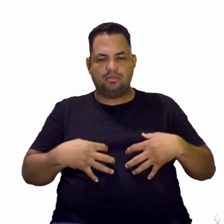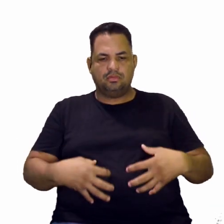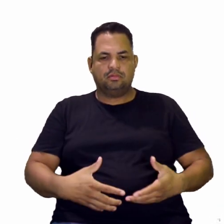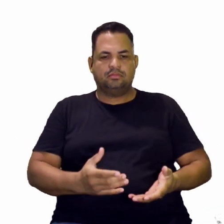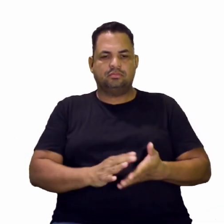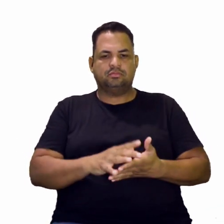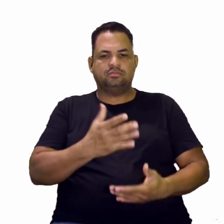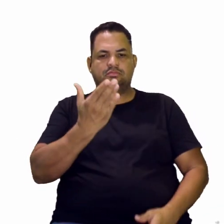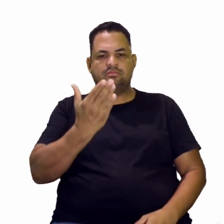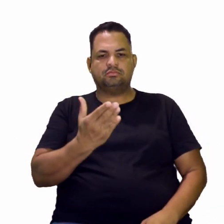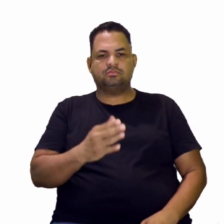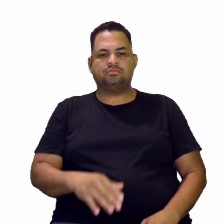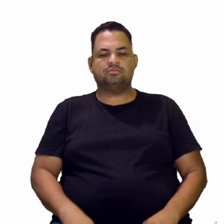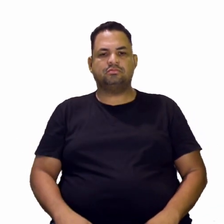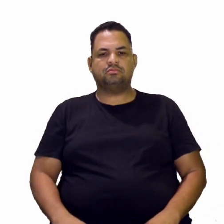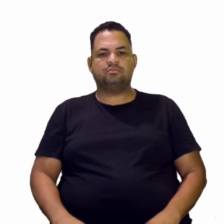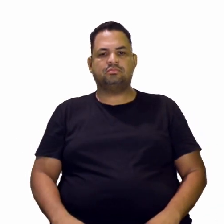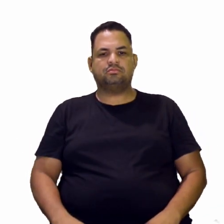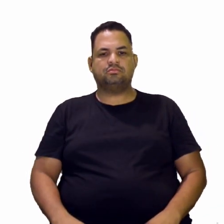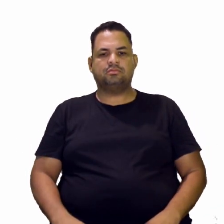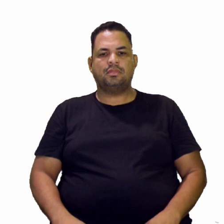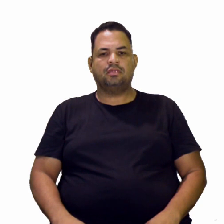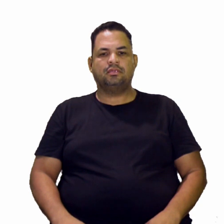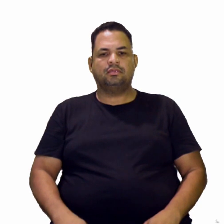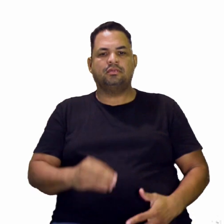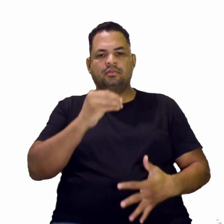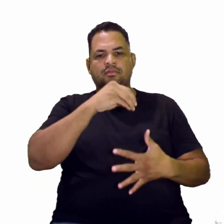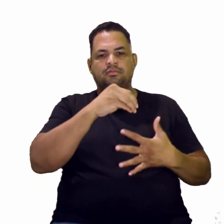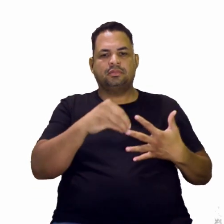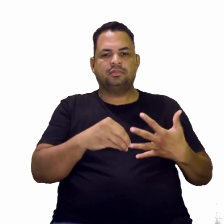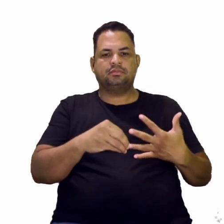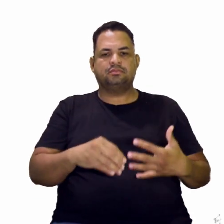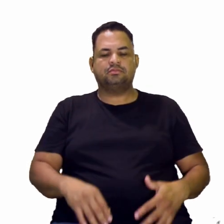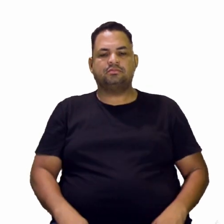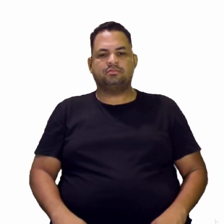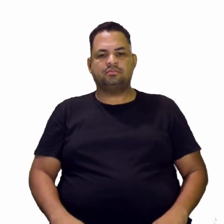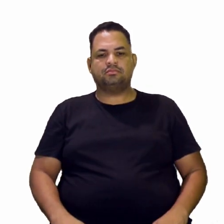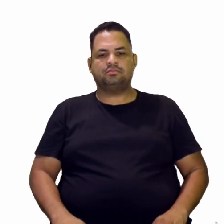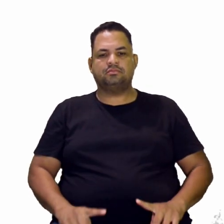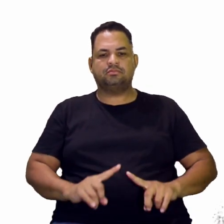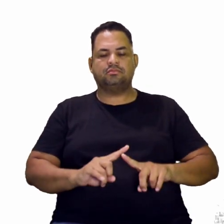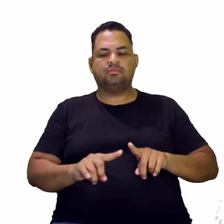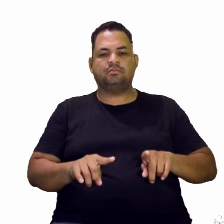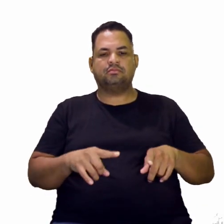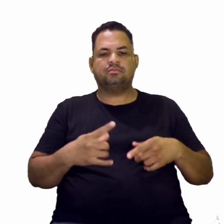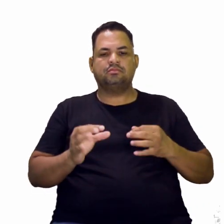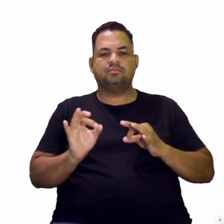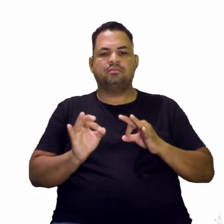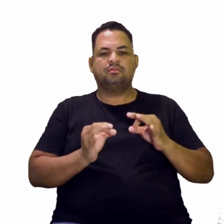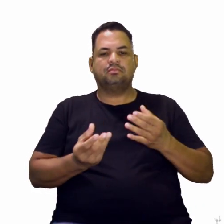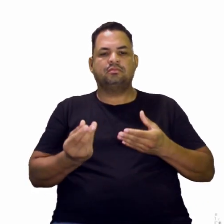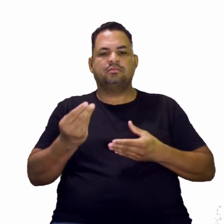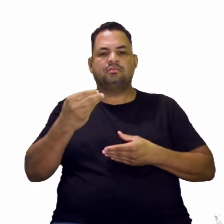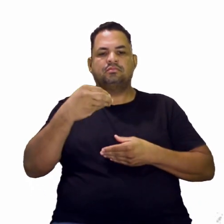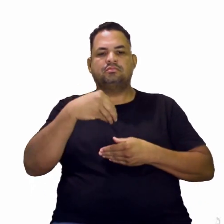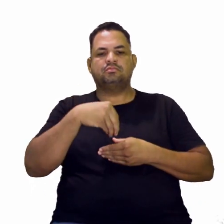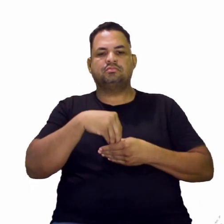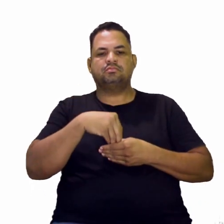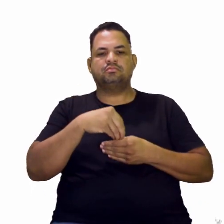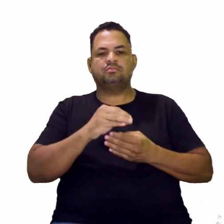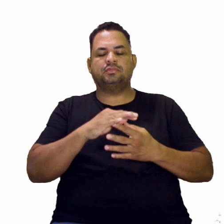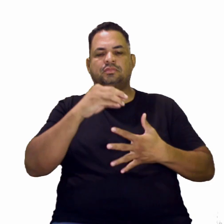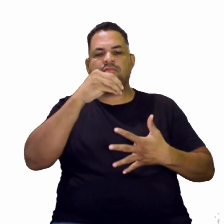nesse caso aqui, no lugar do organismo está a espécie, tá? Mas vai formar um organismo que vai pertencer a uma determinada